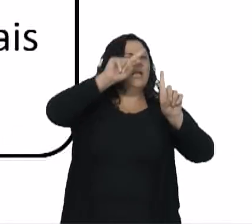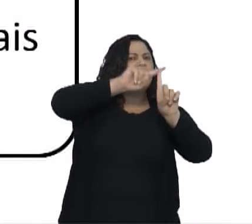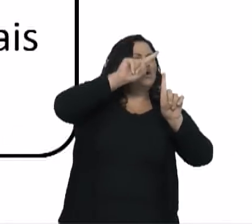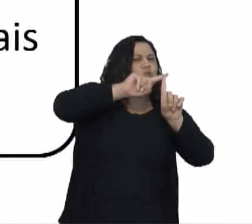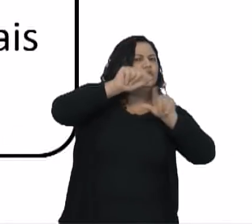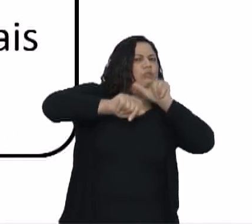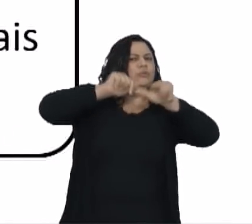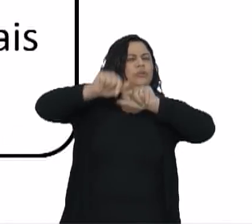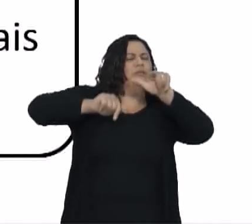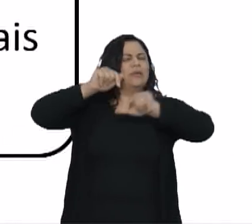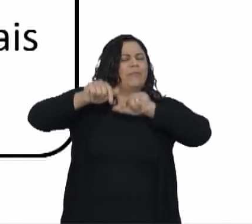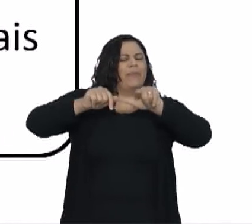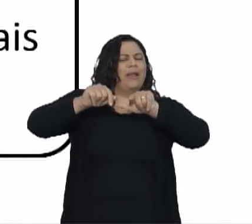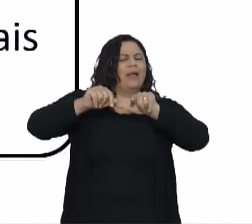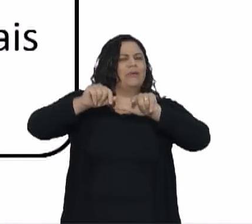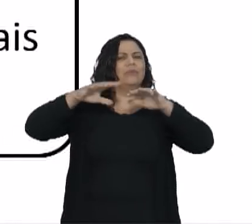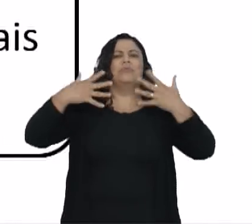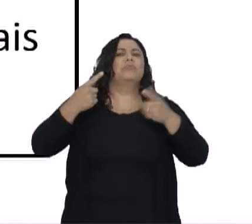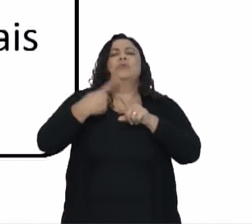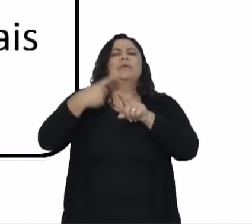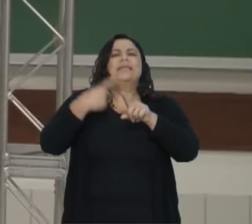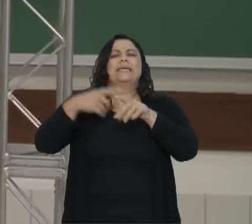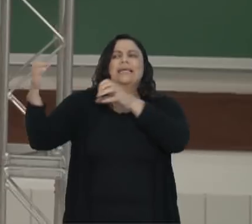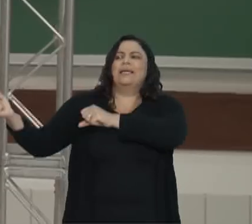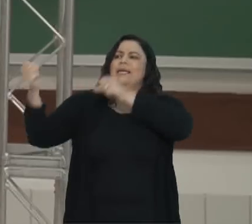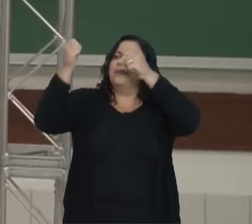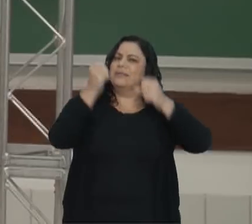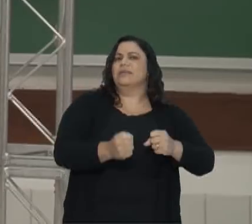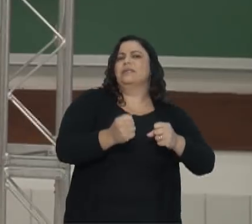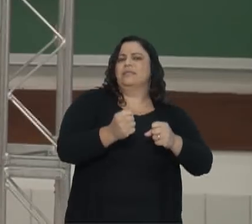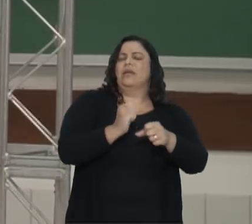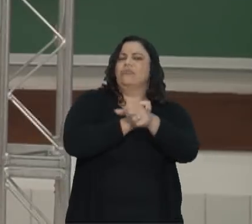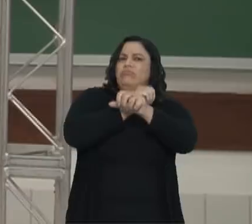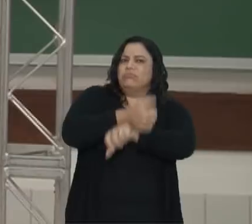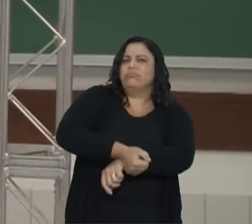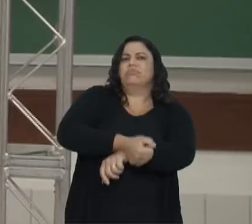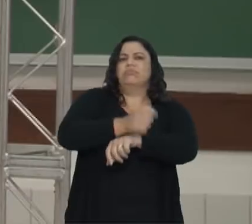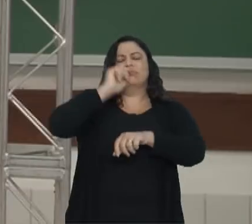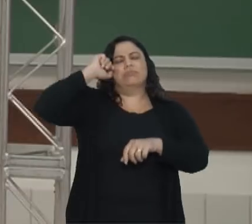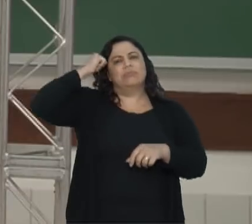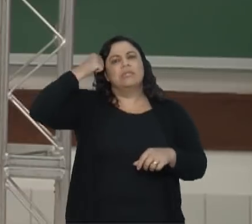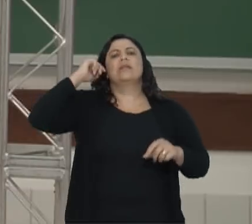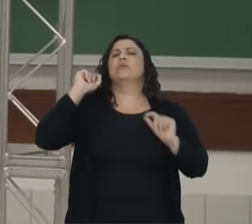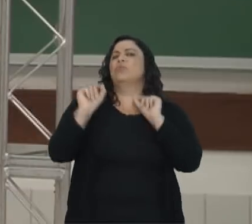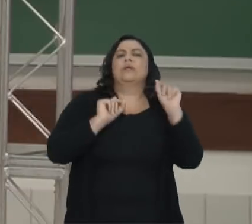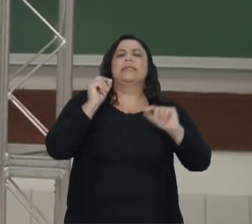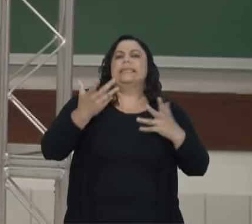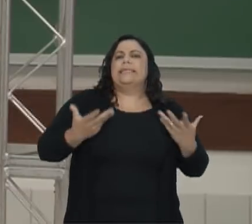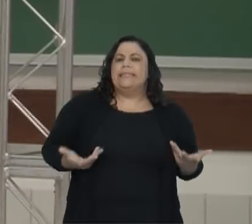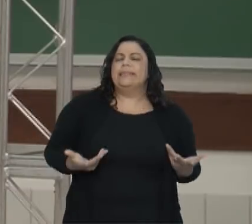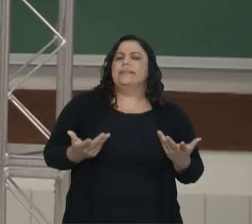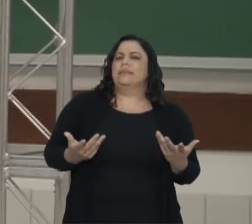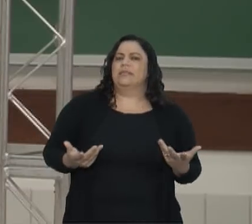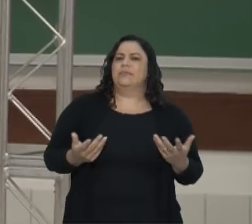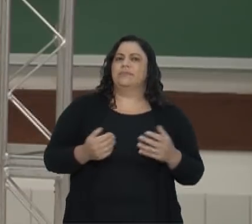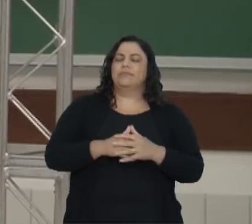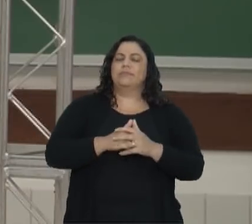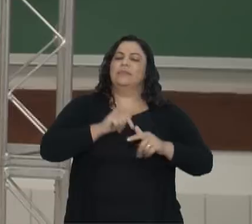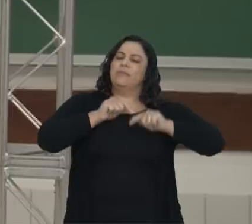eram trazidos os escravos africanos? Então, nós falamos ali no início da nossa aula. Eles eram trazidos para